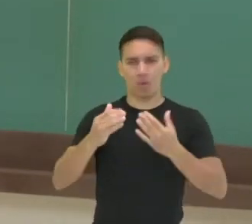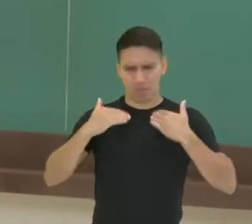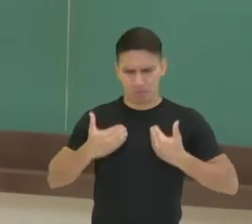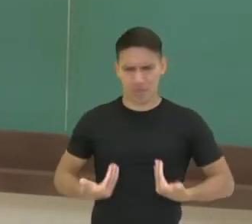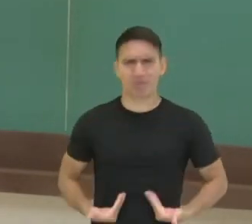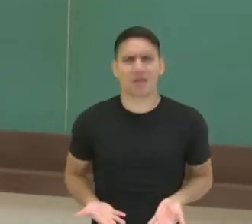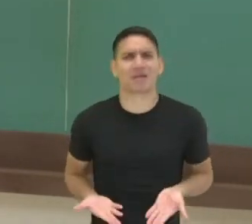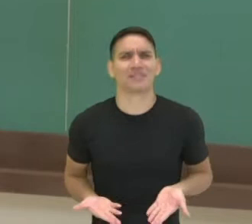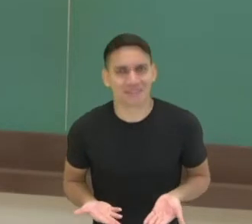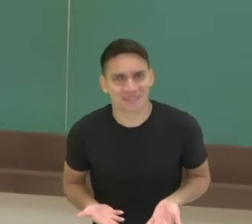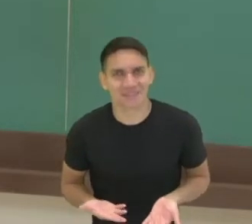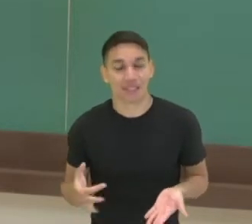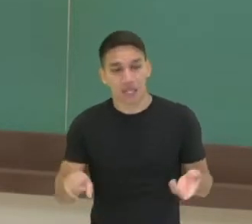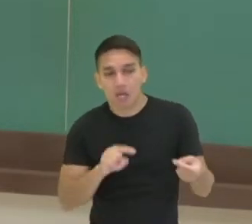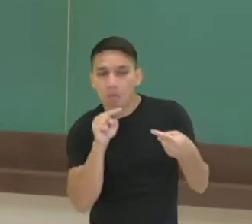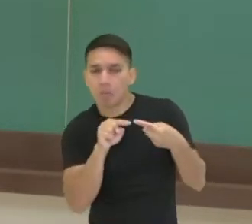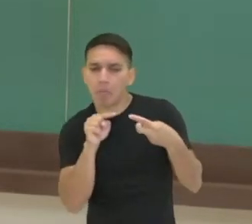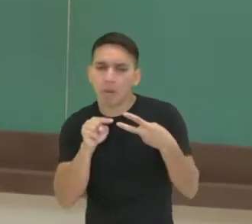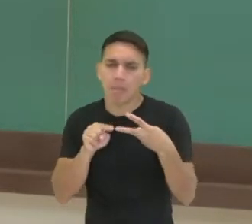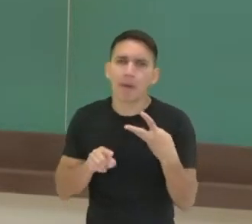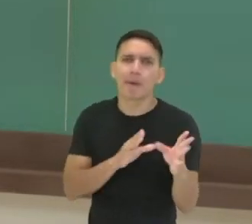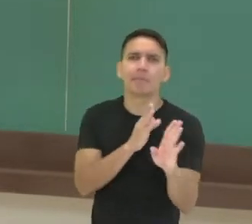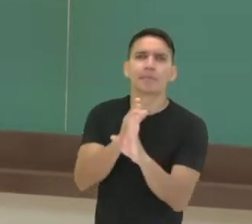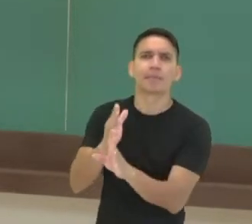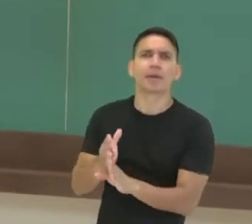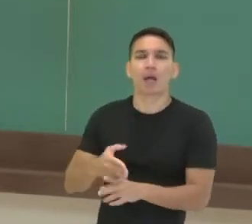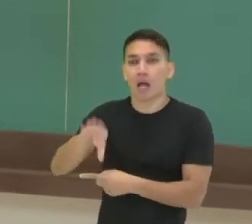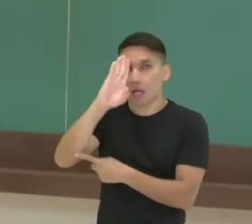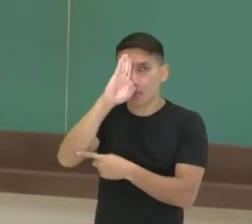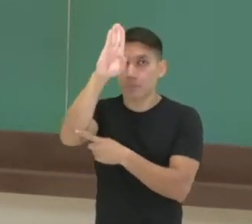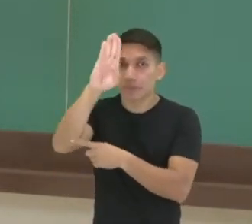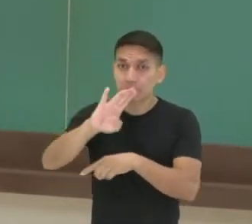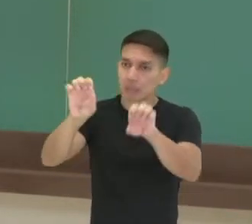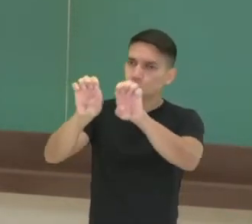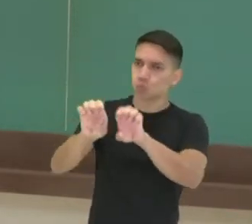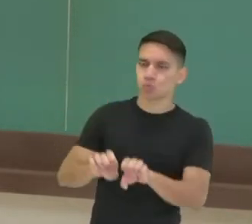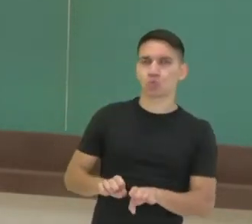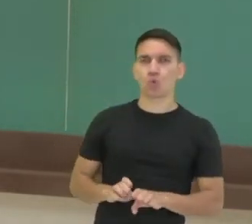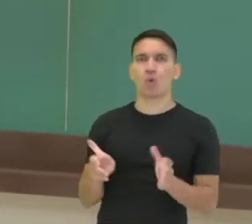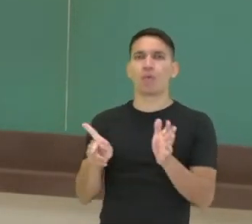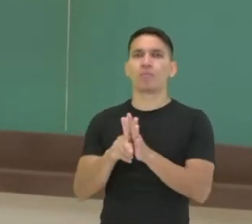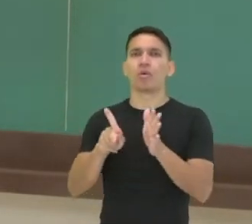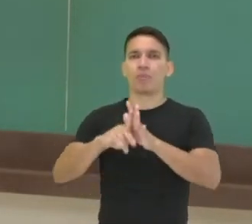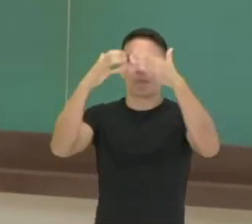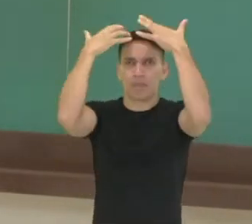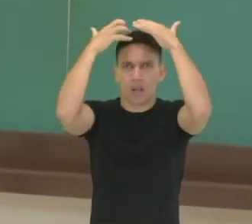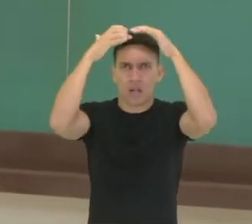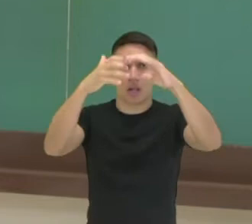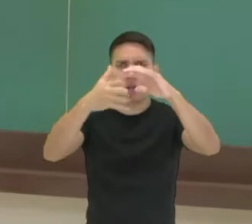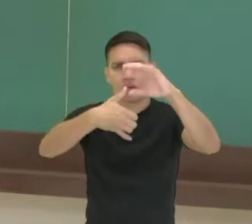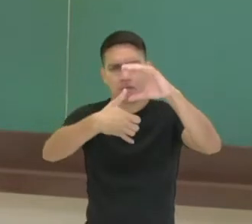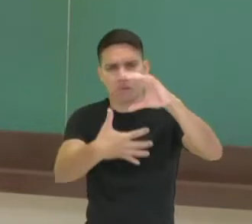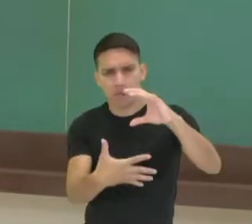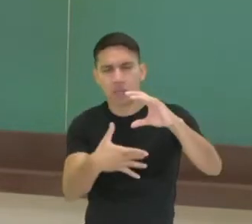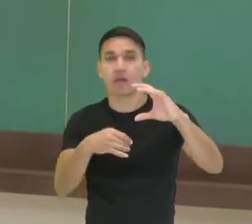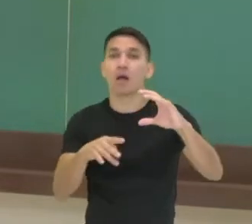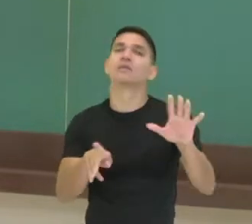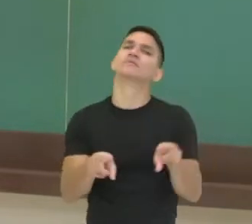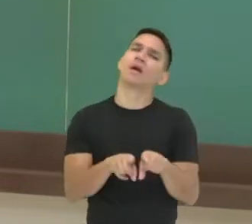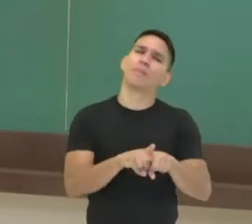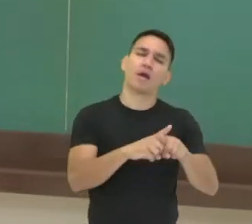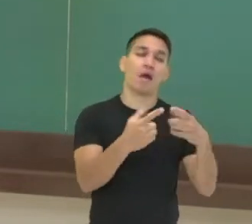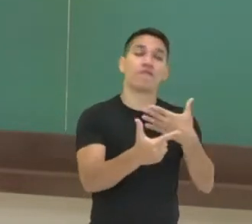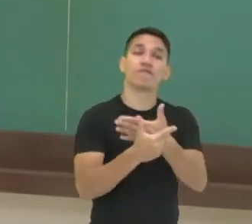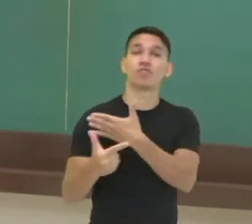corpo e identificar as principais estruturas do sistema nervoso, bem como a função de cada uma